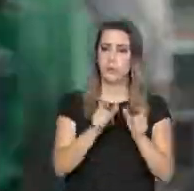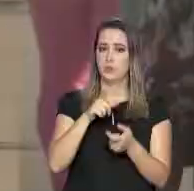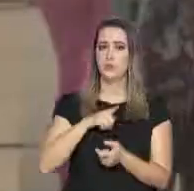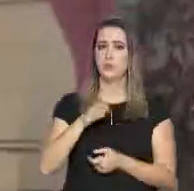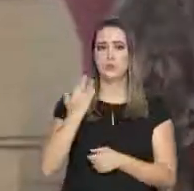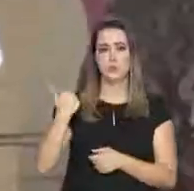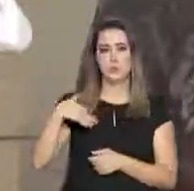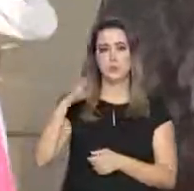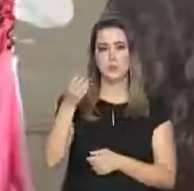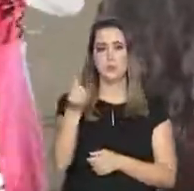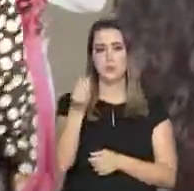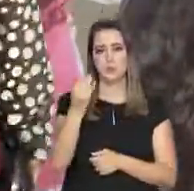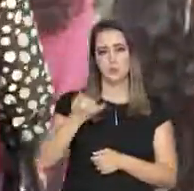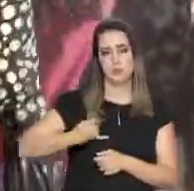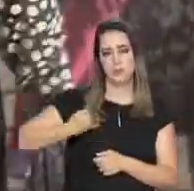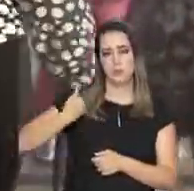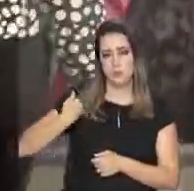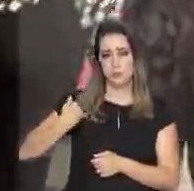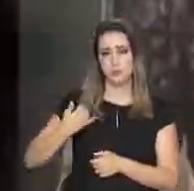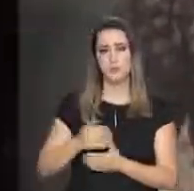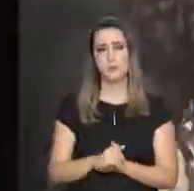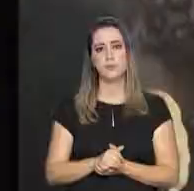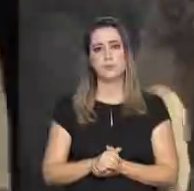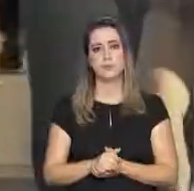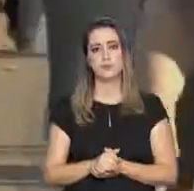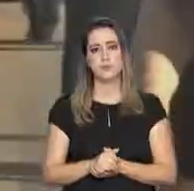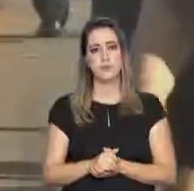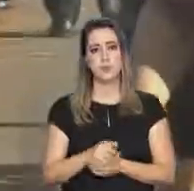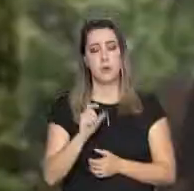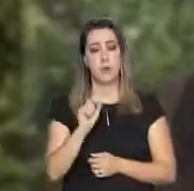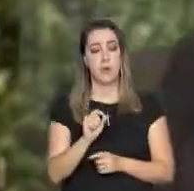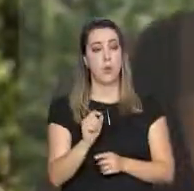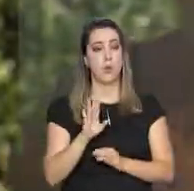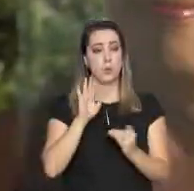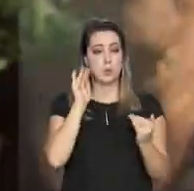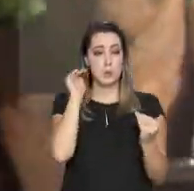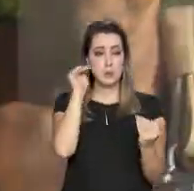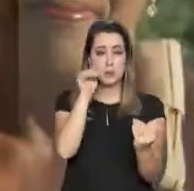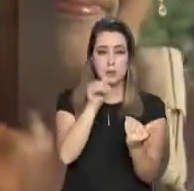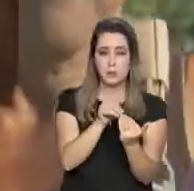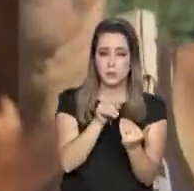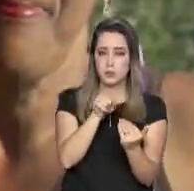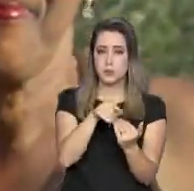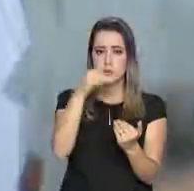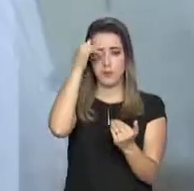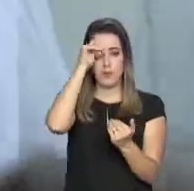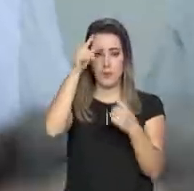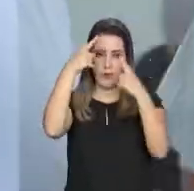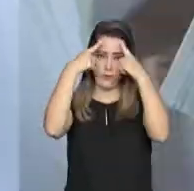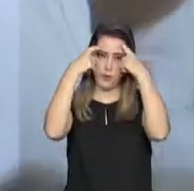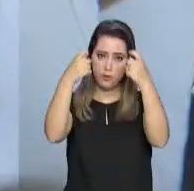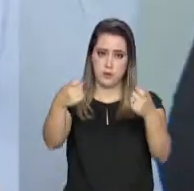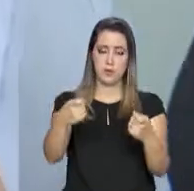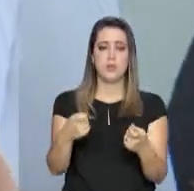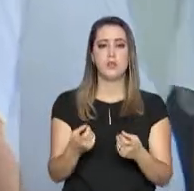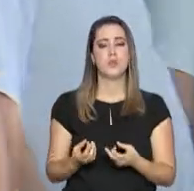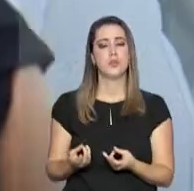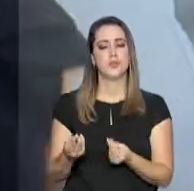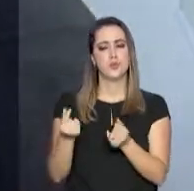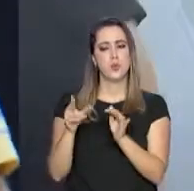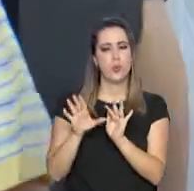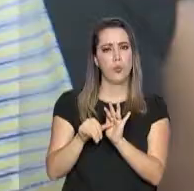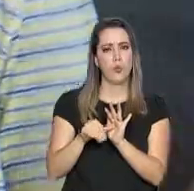já têm mais de 61 anos é uma das prioridades da estratégia é o combate à violência e ao abuso